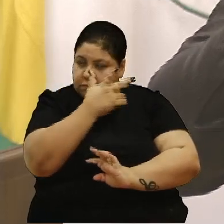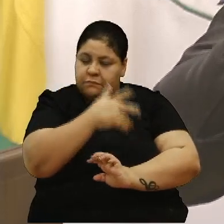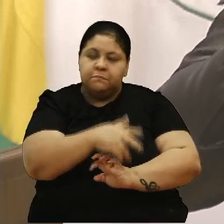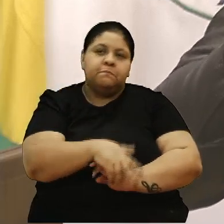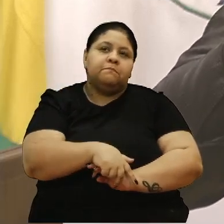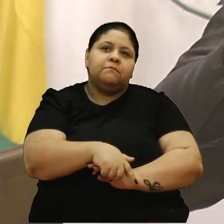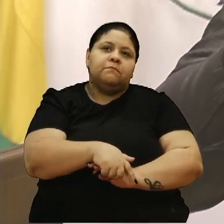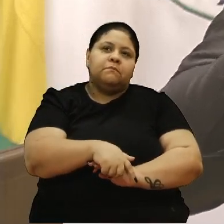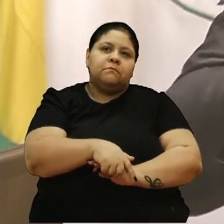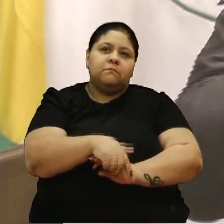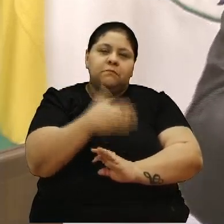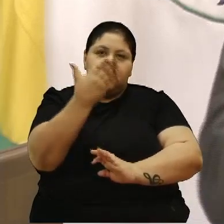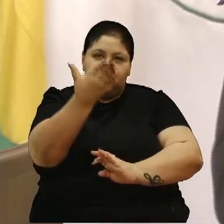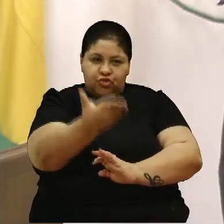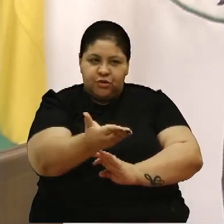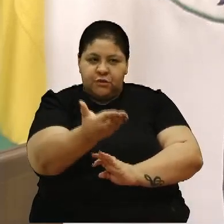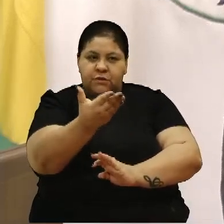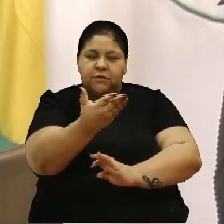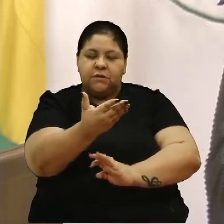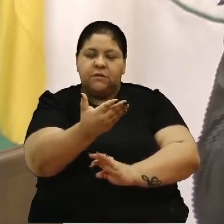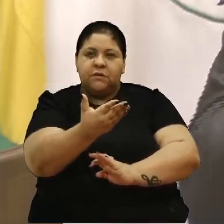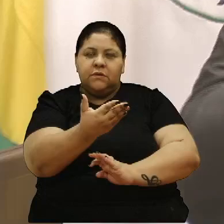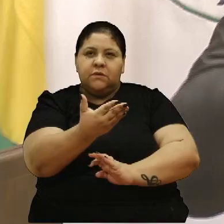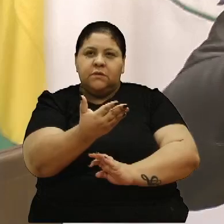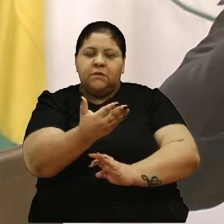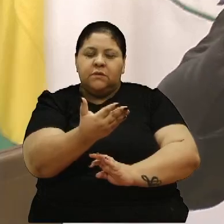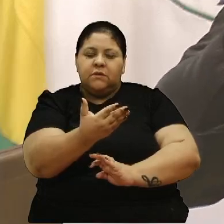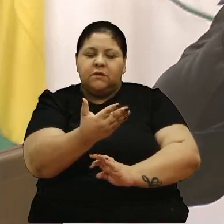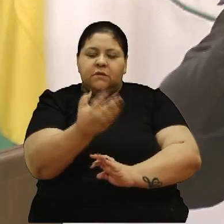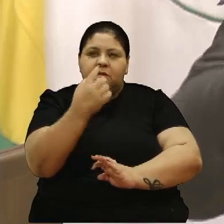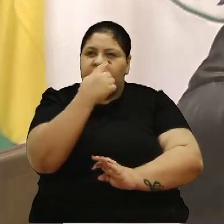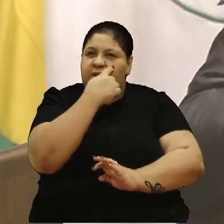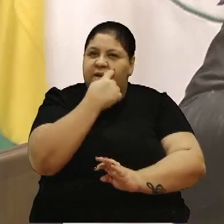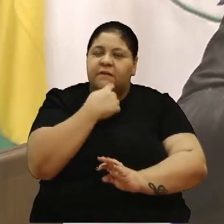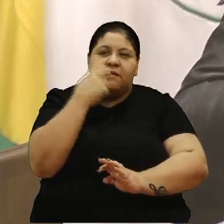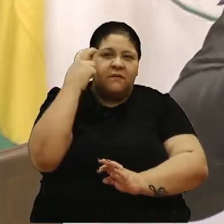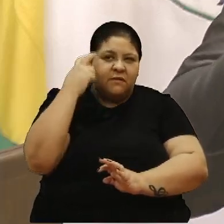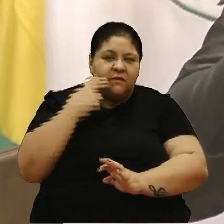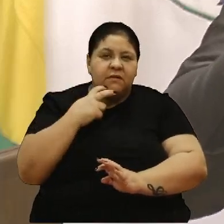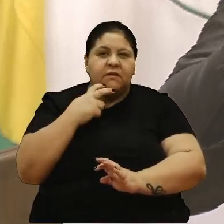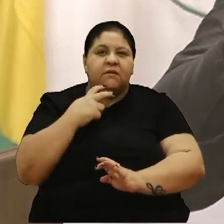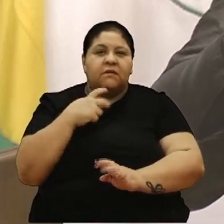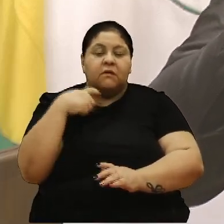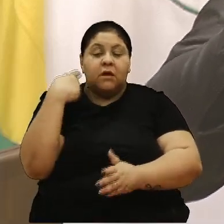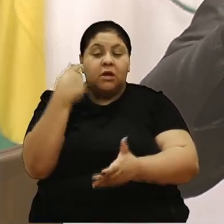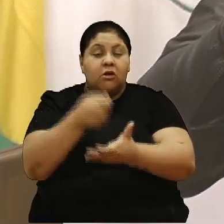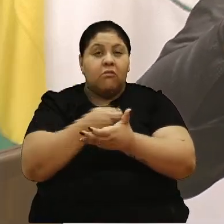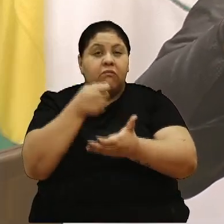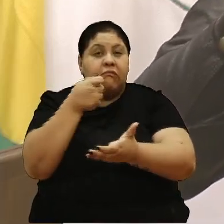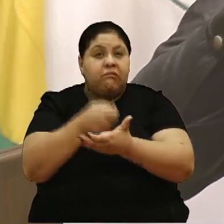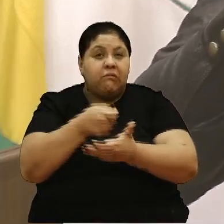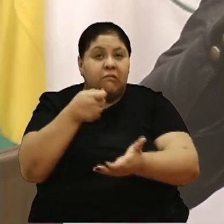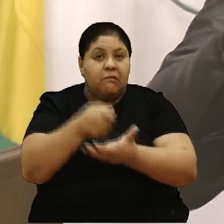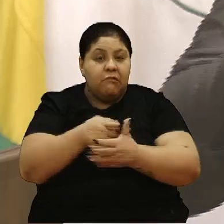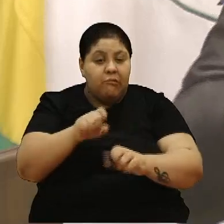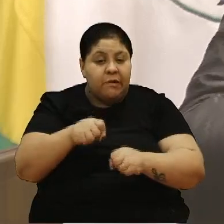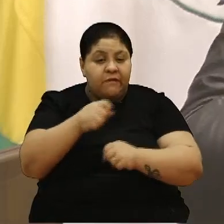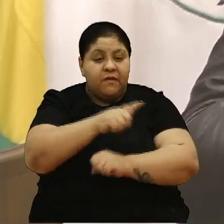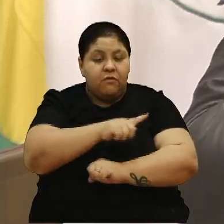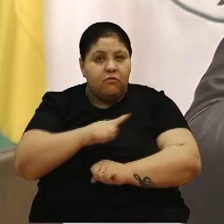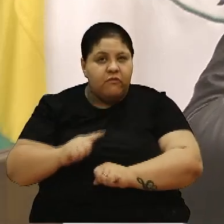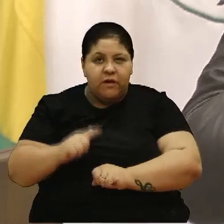a ti, Daniel, Wagner Petrini, que tanto tem lutado aí para defender o governo